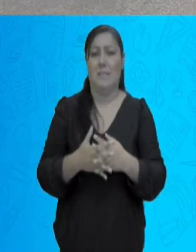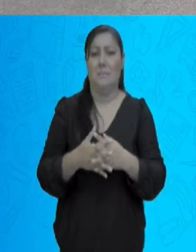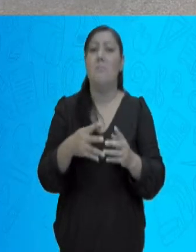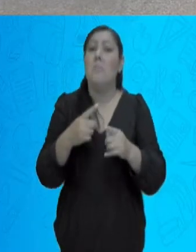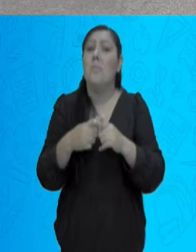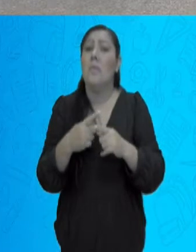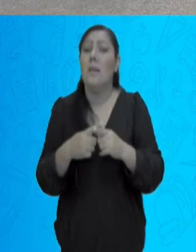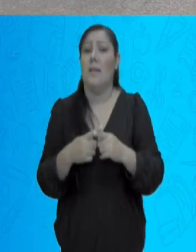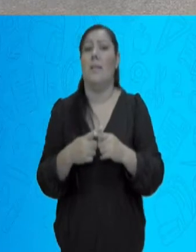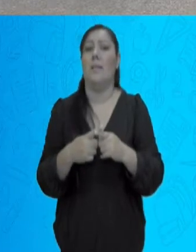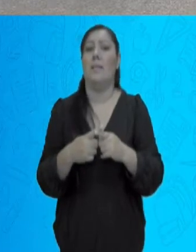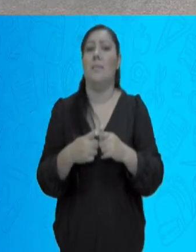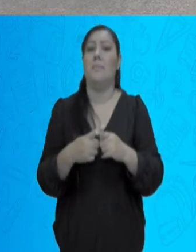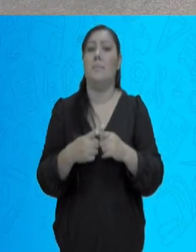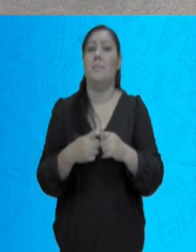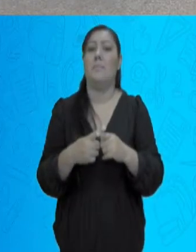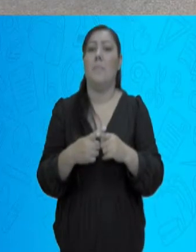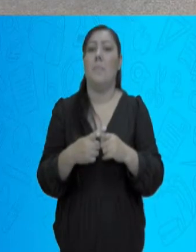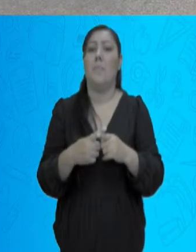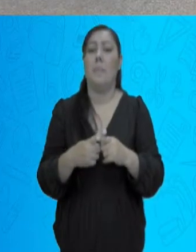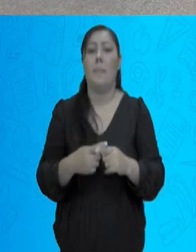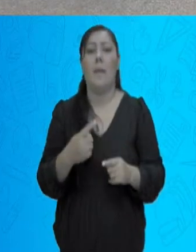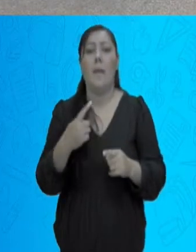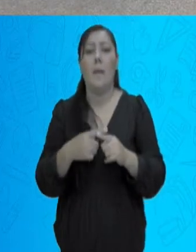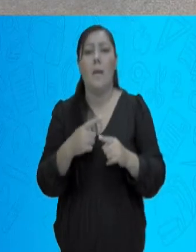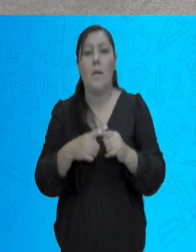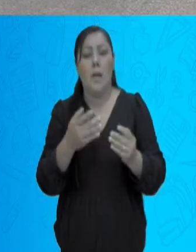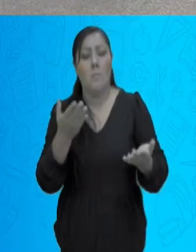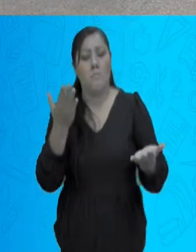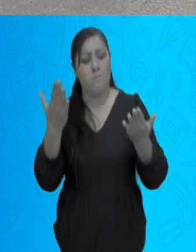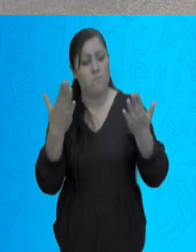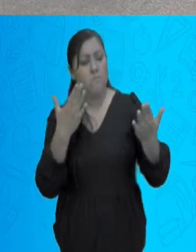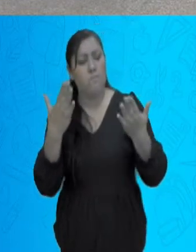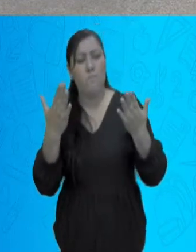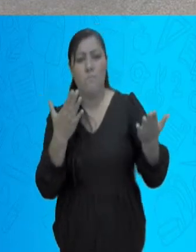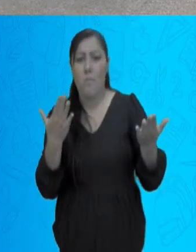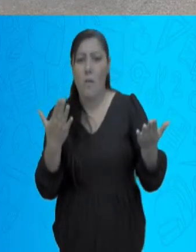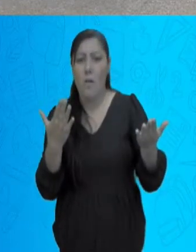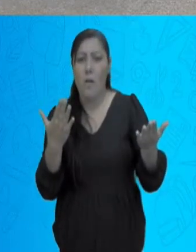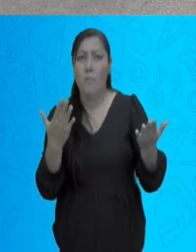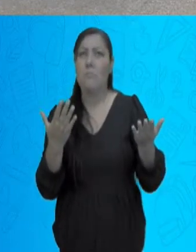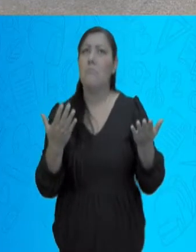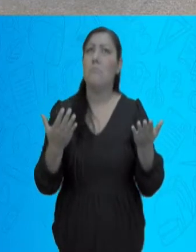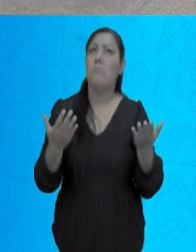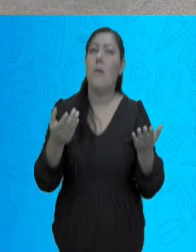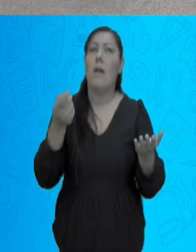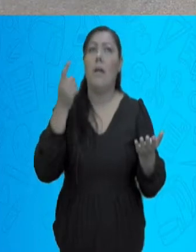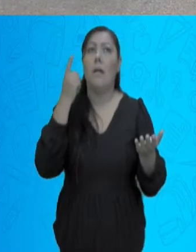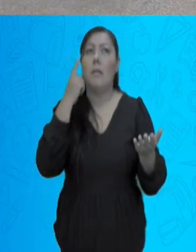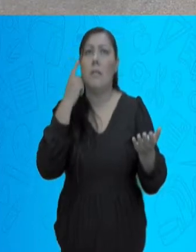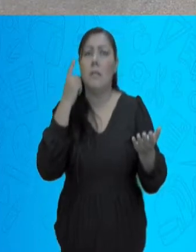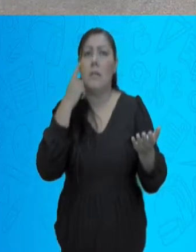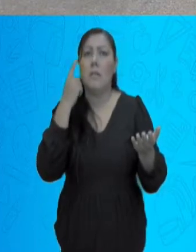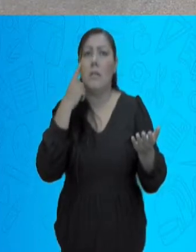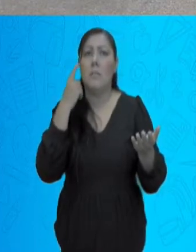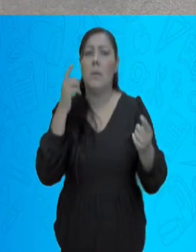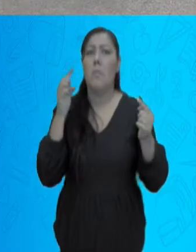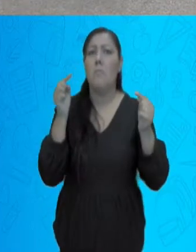Provavelmente, ela comparou, ela estabeleceu, fez uma analogia, ou seja,